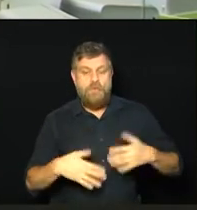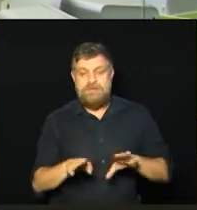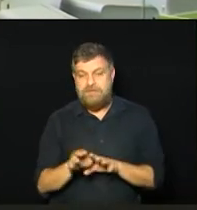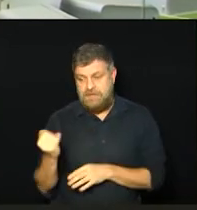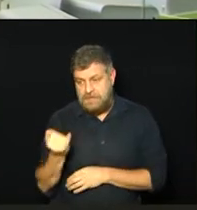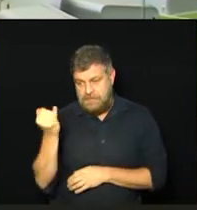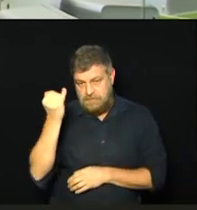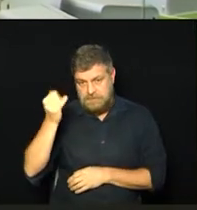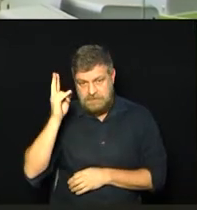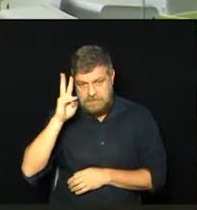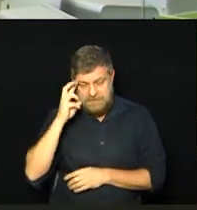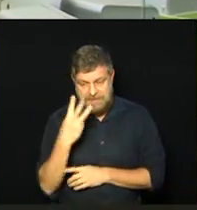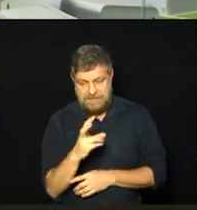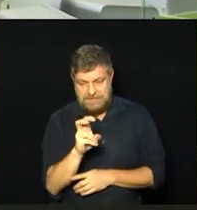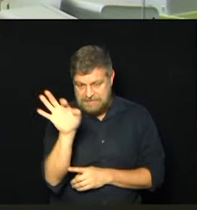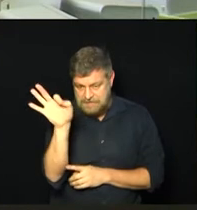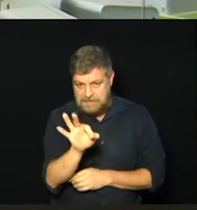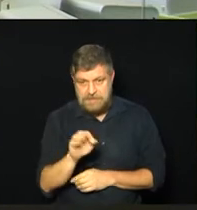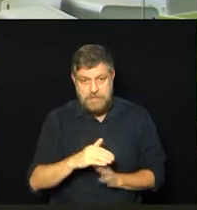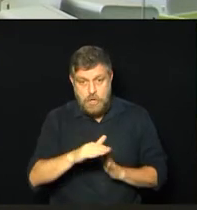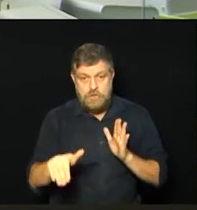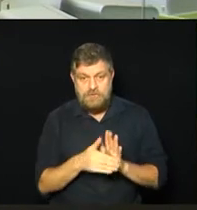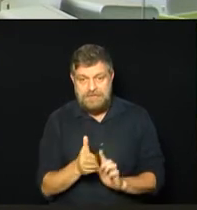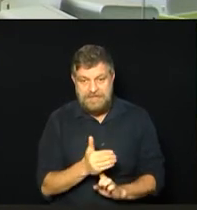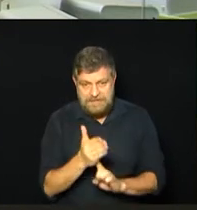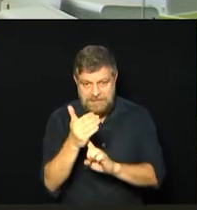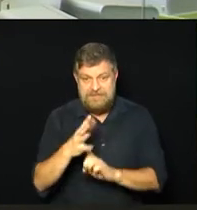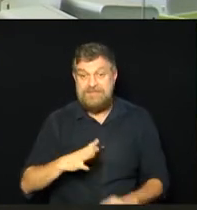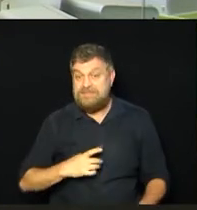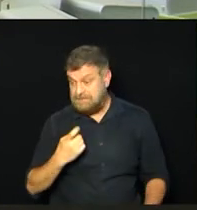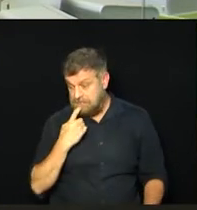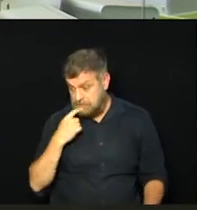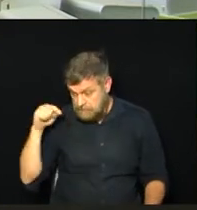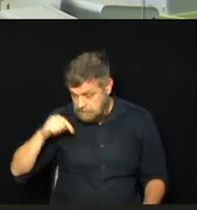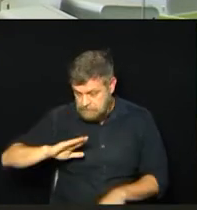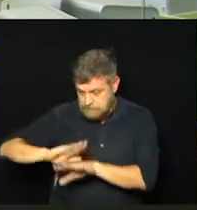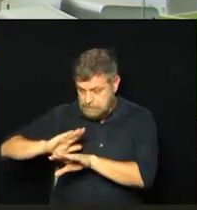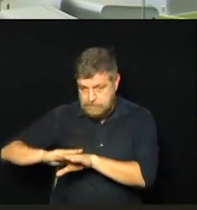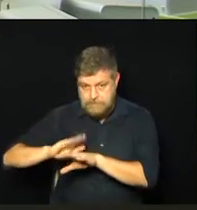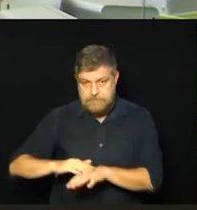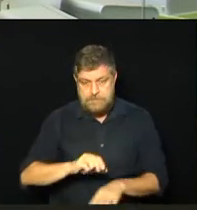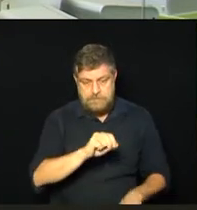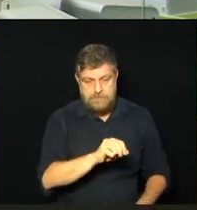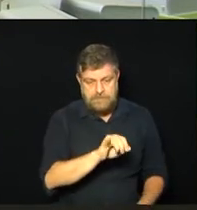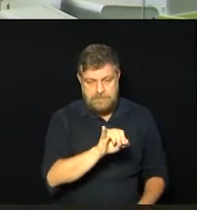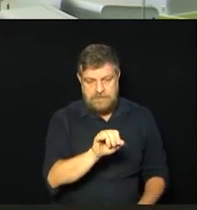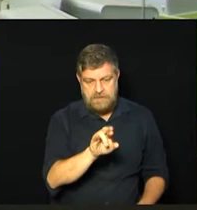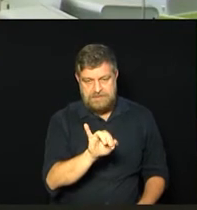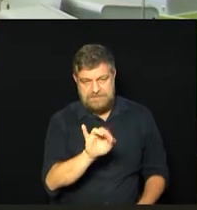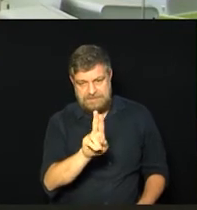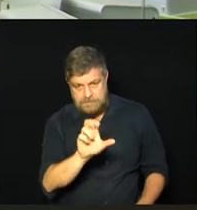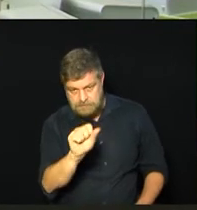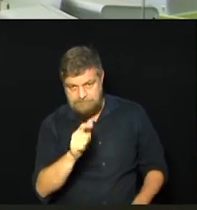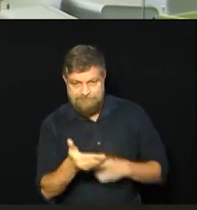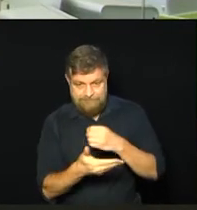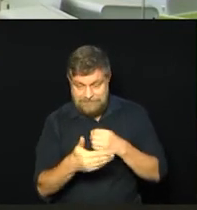que 35% de toda a produção nacional de tecnologia é feita em Campinas, e o Sirius, ele é um desses instrumentos. A importância dessa